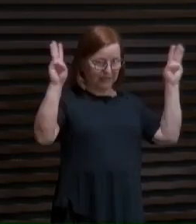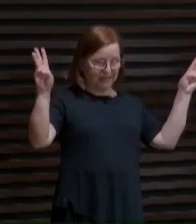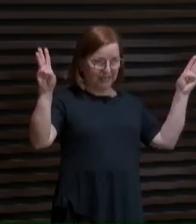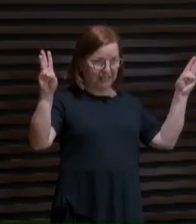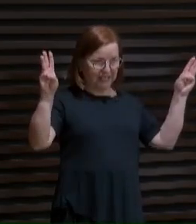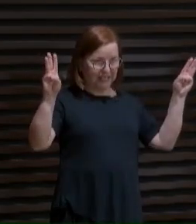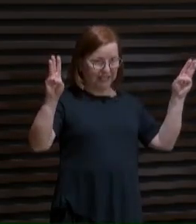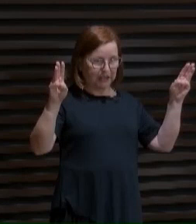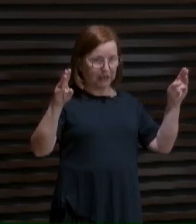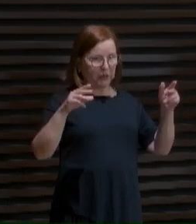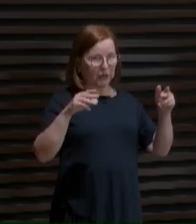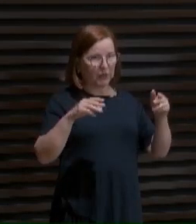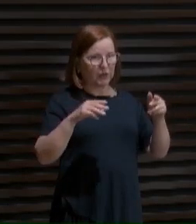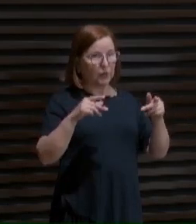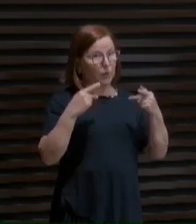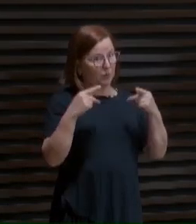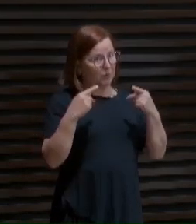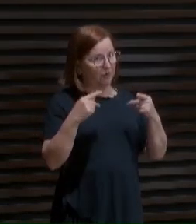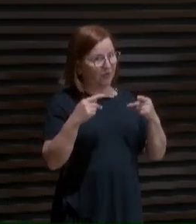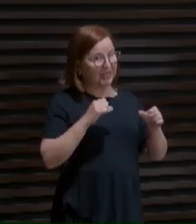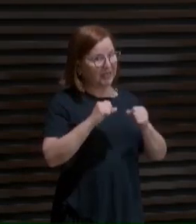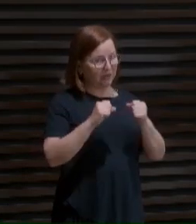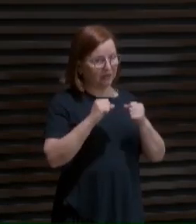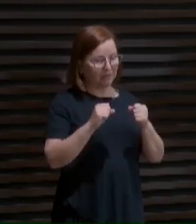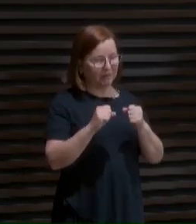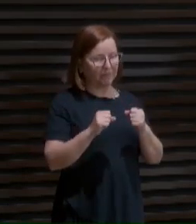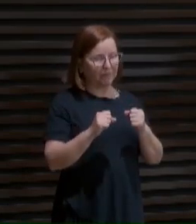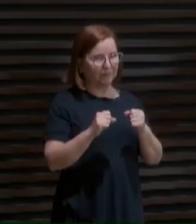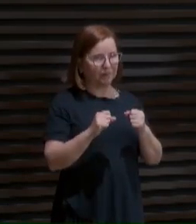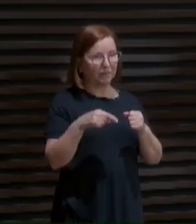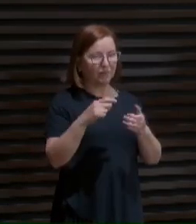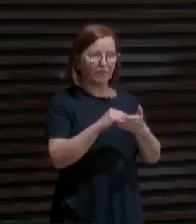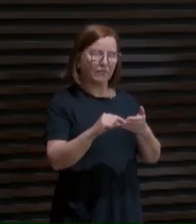nos profetas e nos salmos. Versículo seguinte.